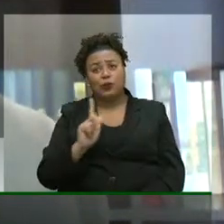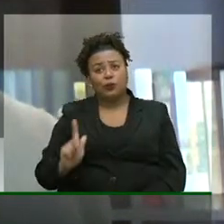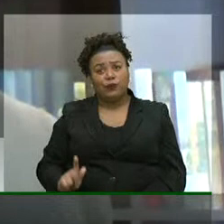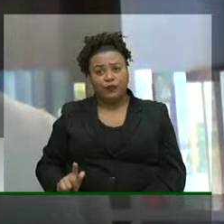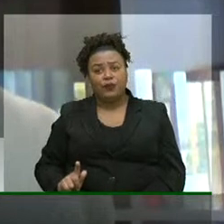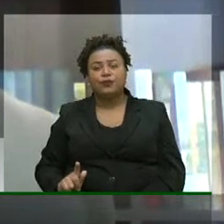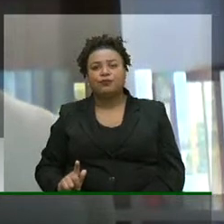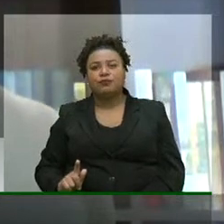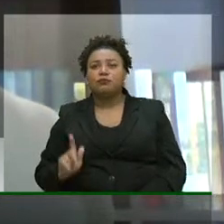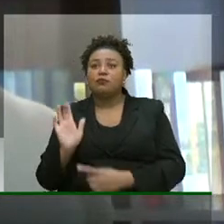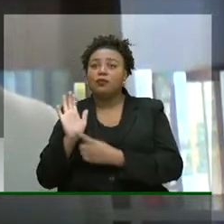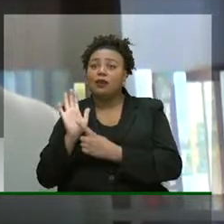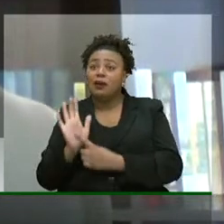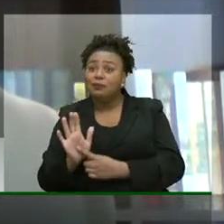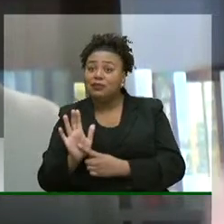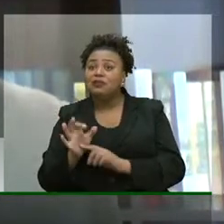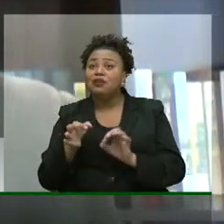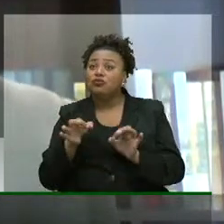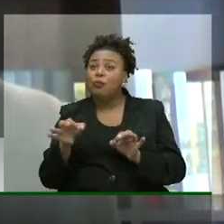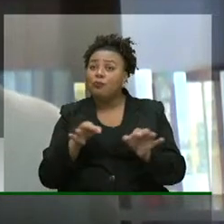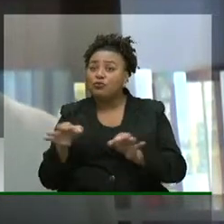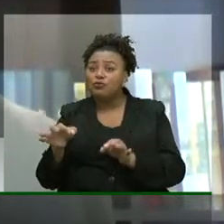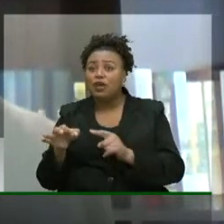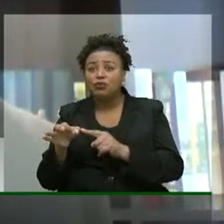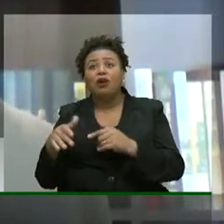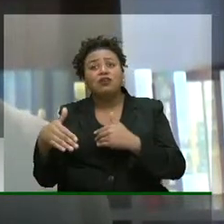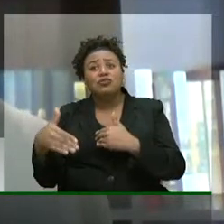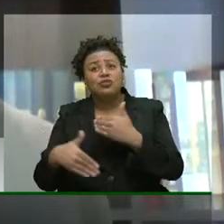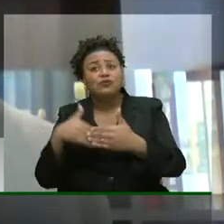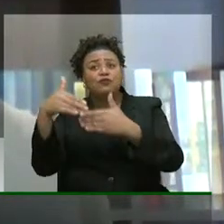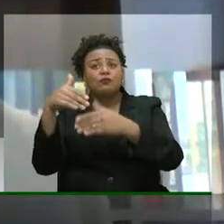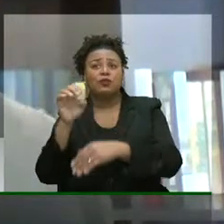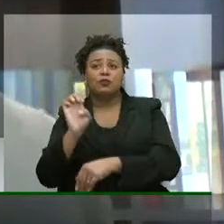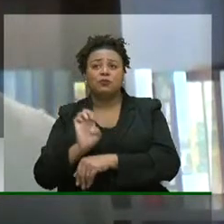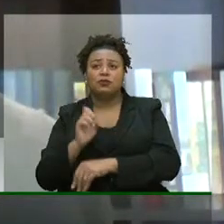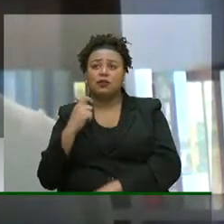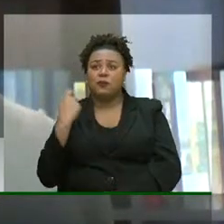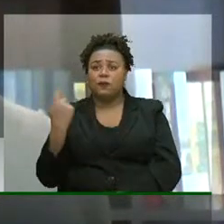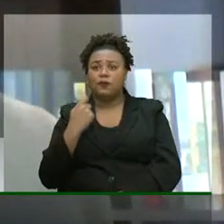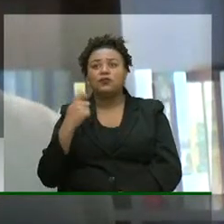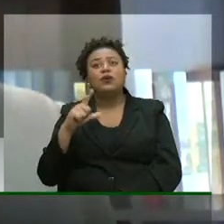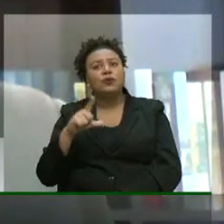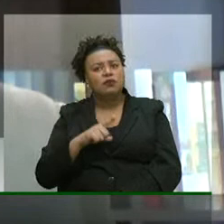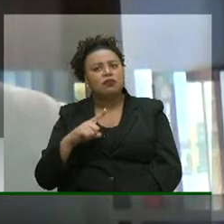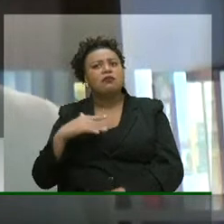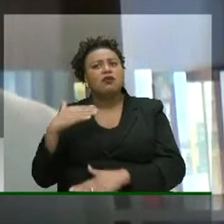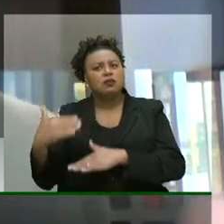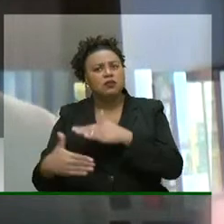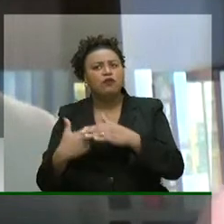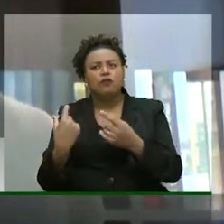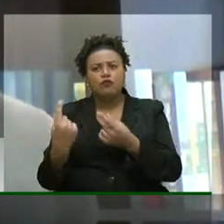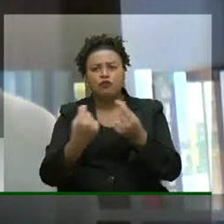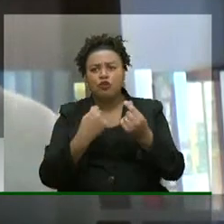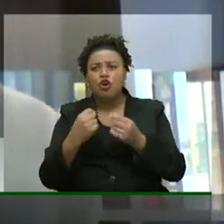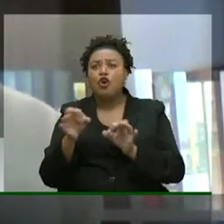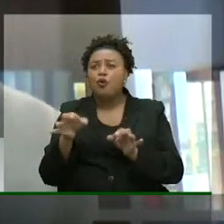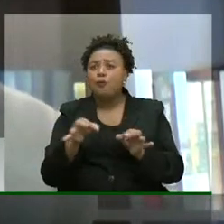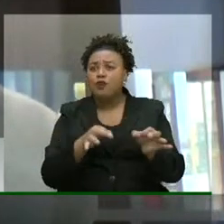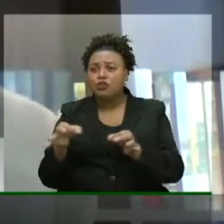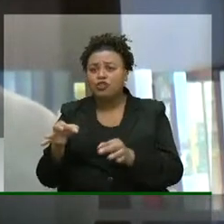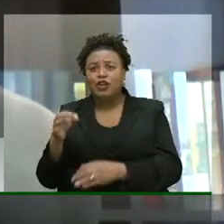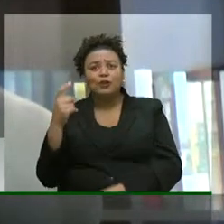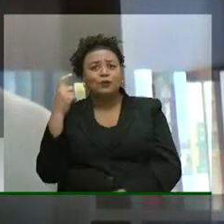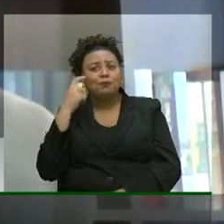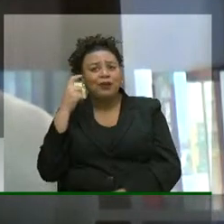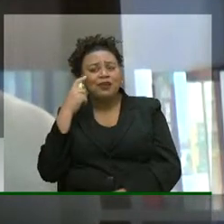Estado apresente um projeto de desenvolvimento para o Estado do Rio Grande do Sul, para que haja um desenvolvimento econômico, um projeto que